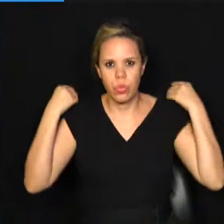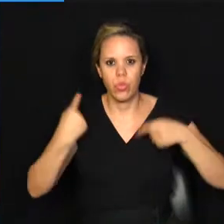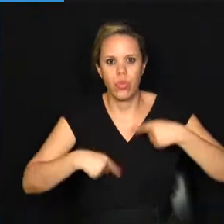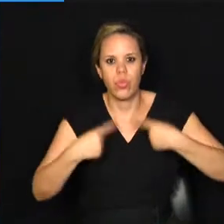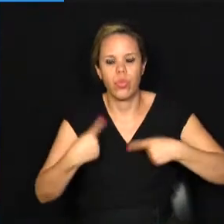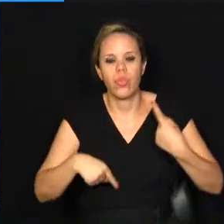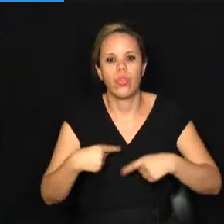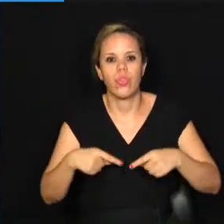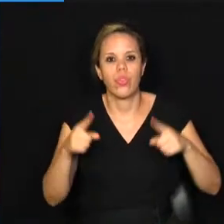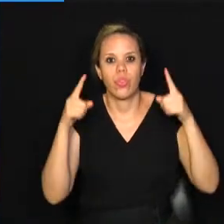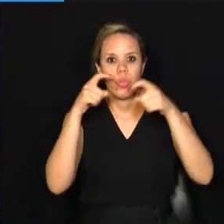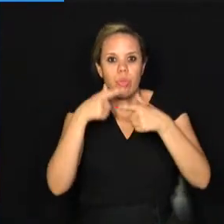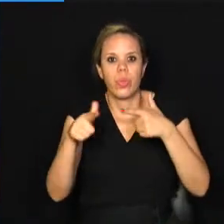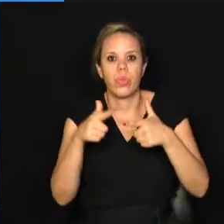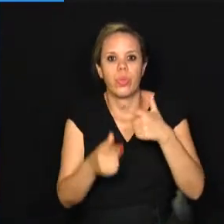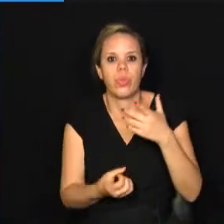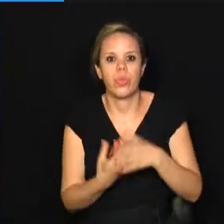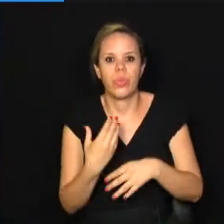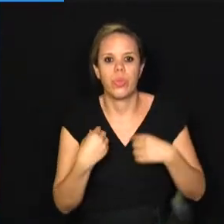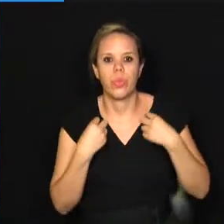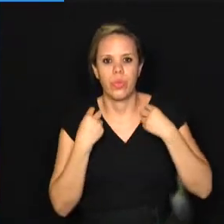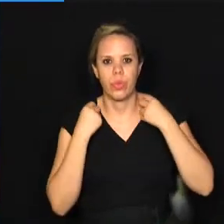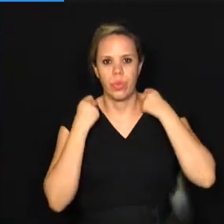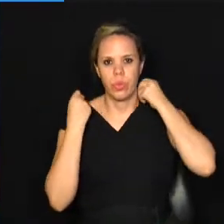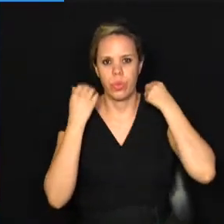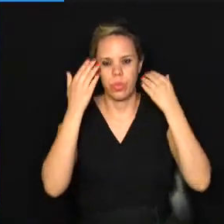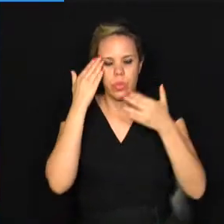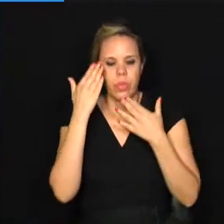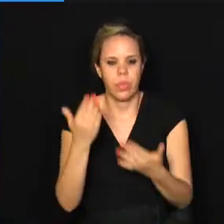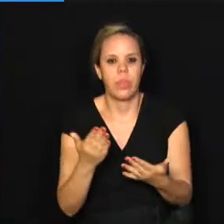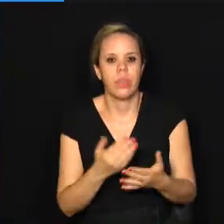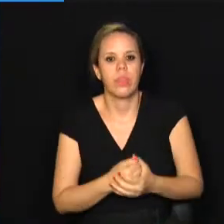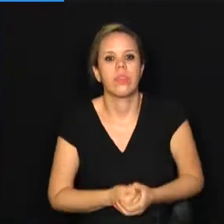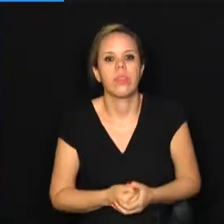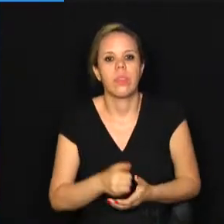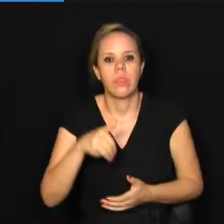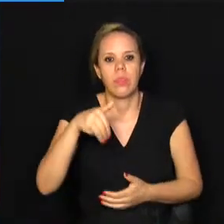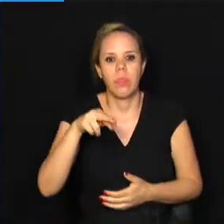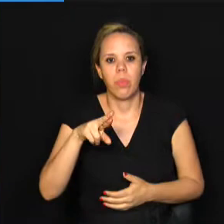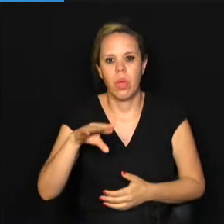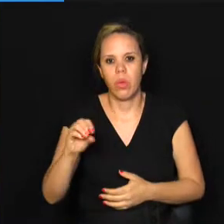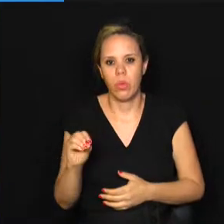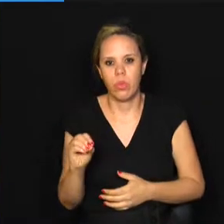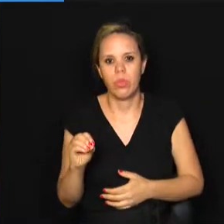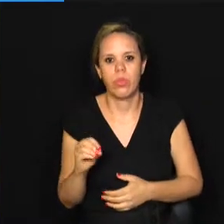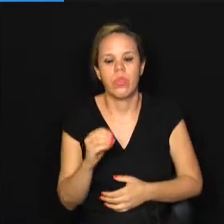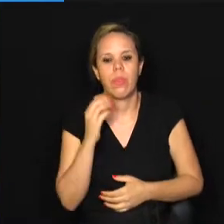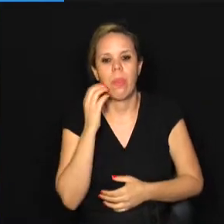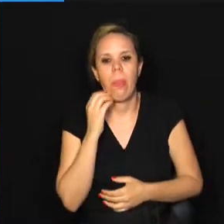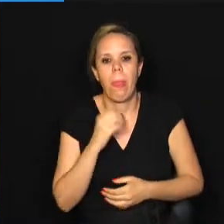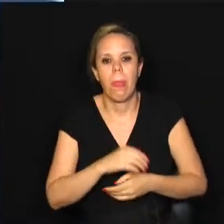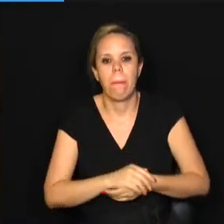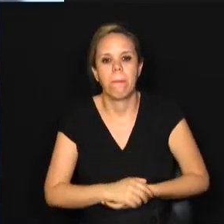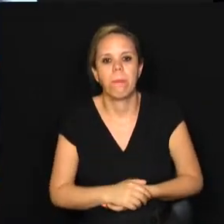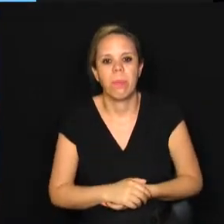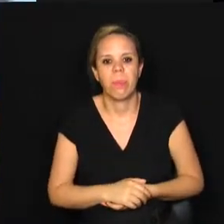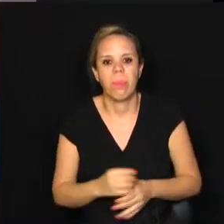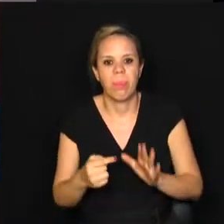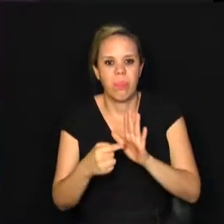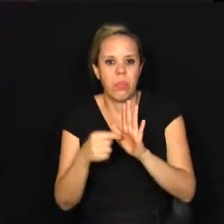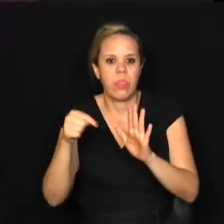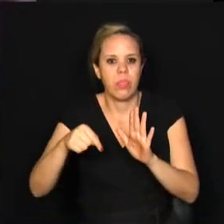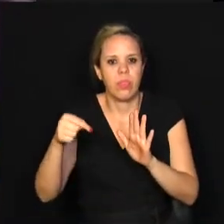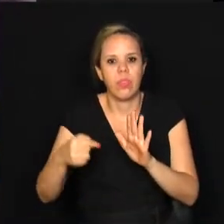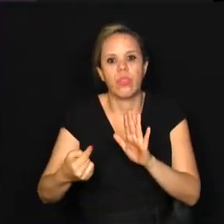nossa dificuldade. Obrigado, Evelyn. O Mauro também já tinha aparecido aqui na nossa